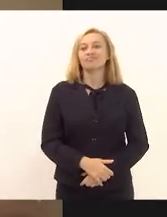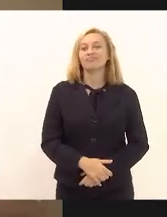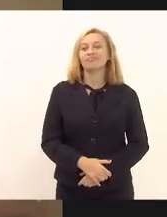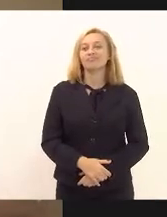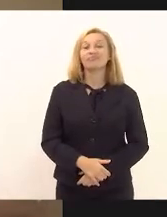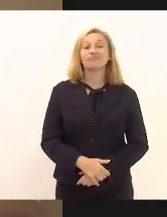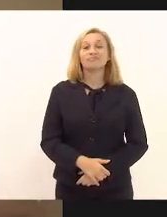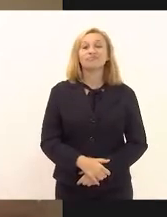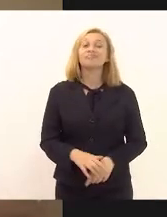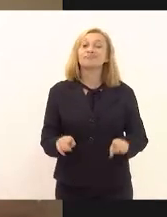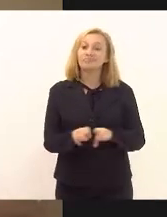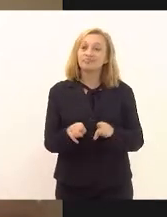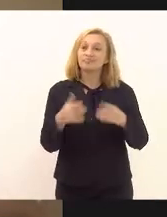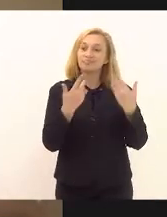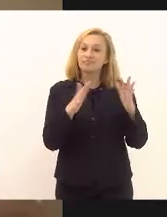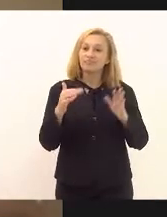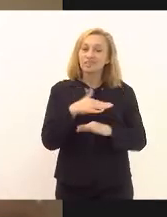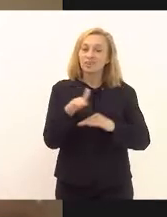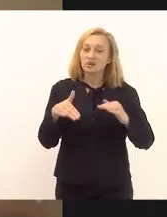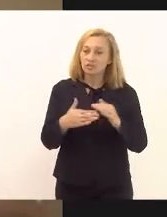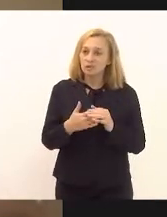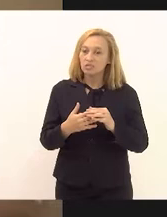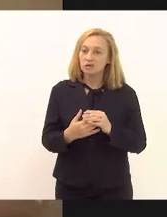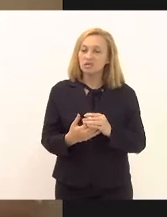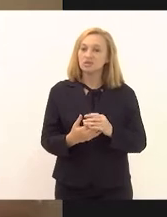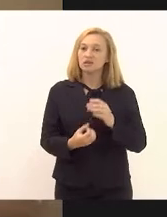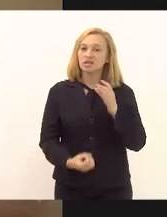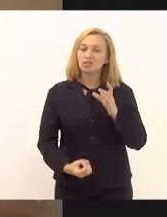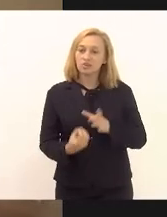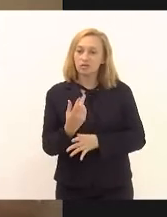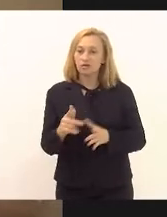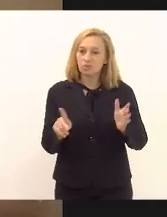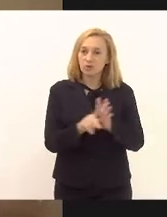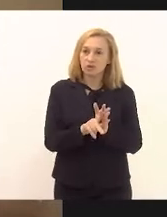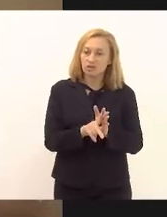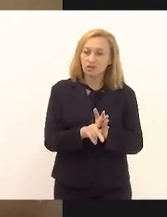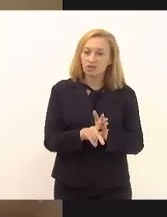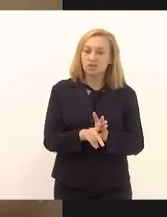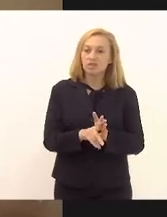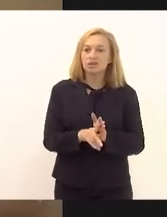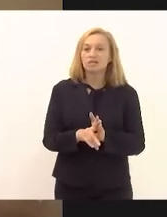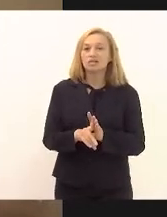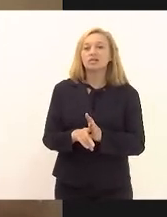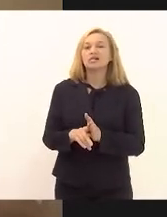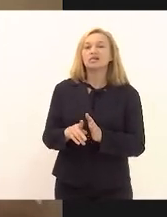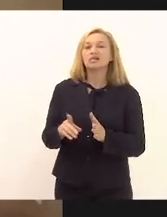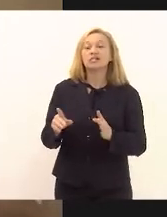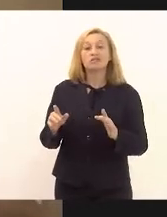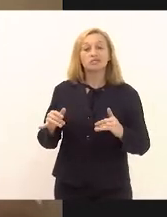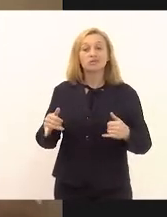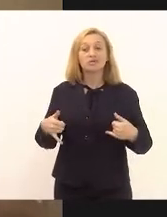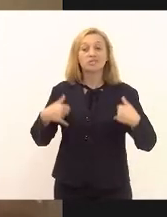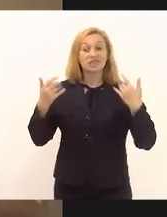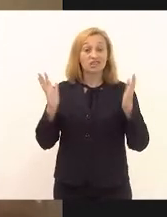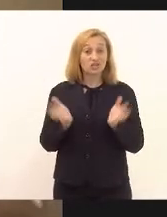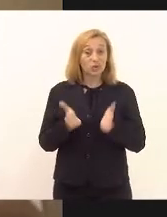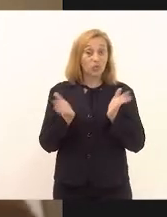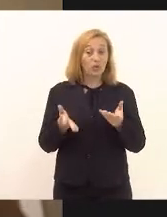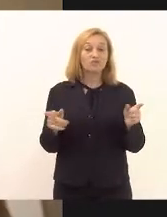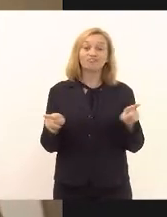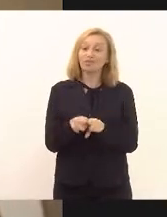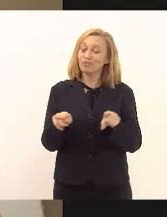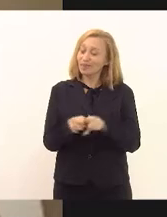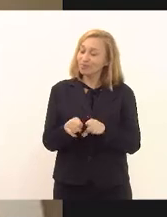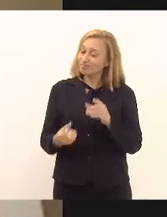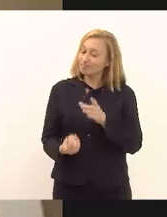E parabenizar todos os autores, inclusive o deputado subtenente Bernardo, que é o aniversariante, que também é